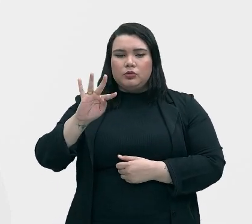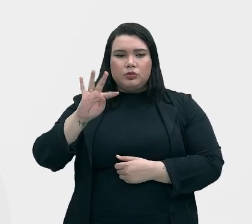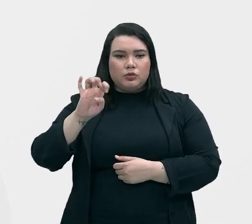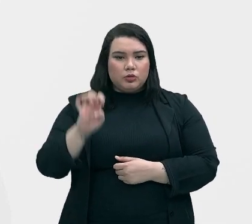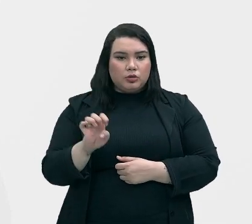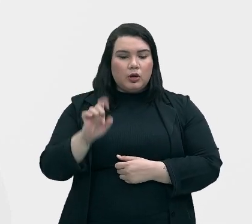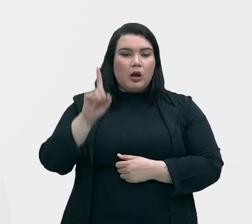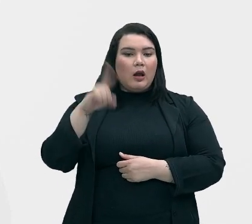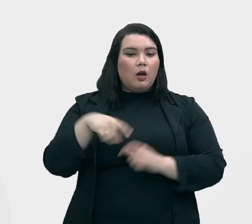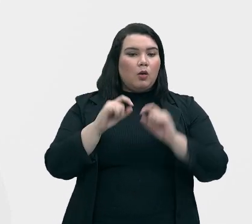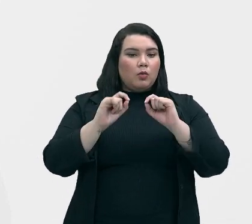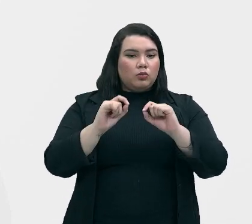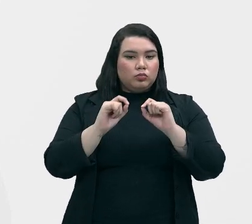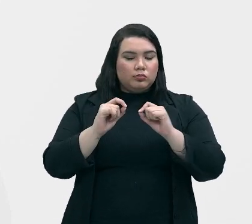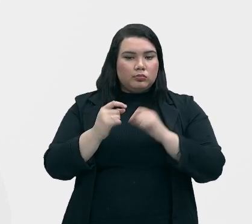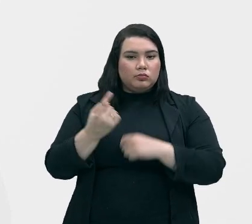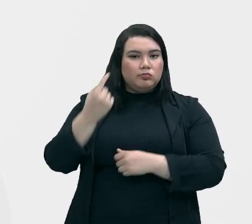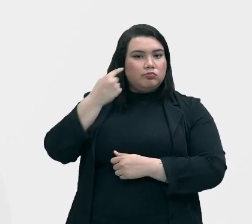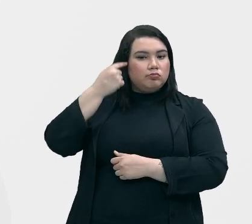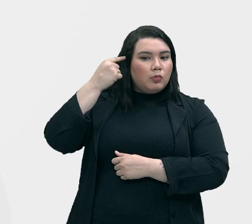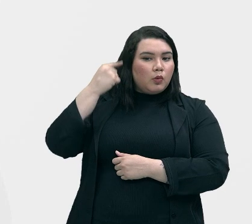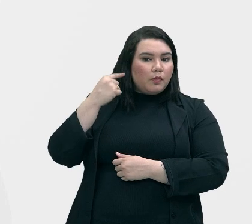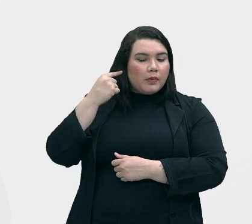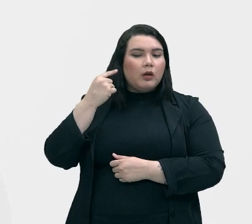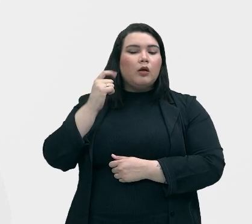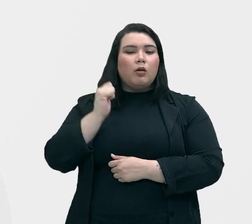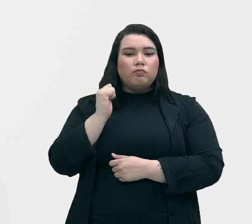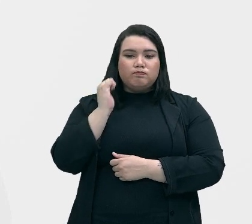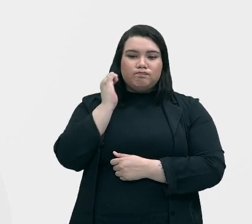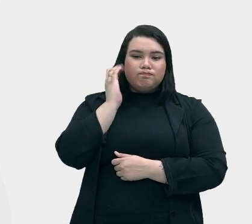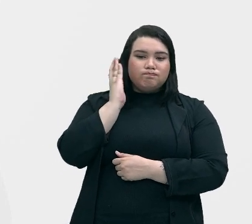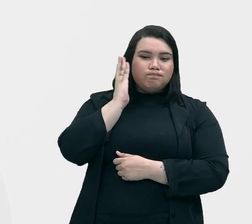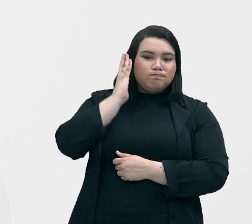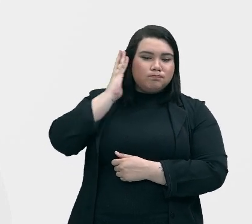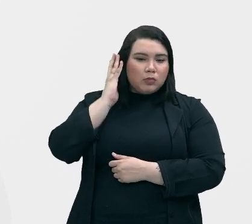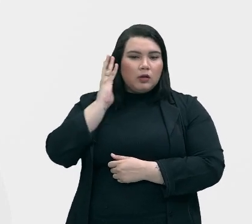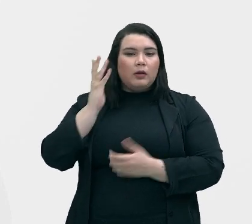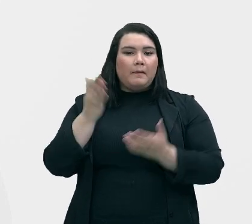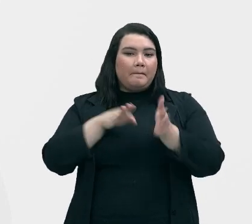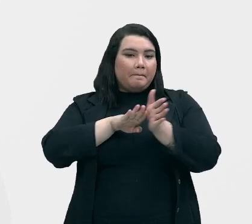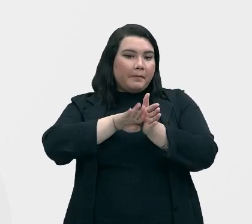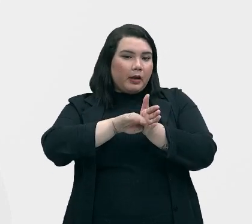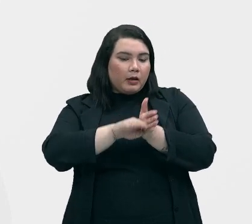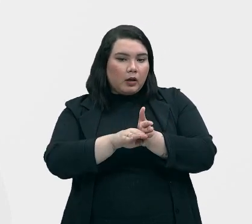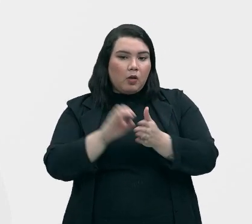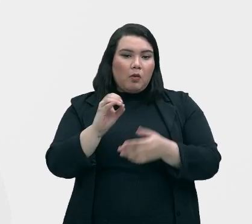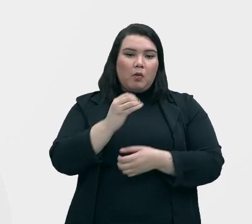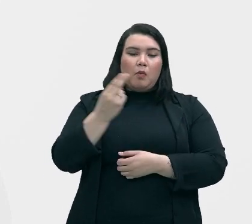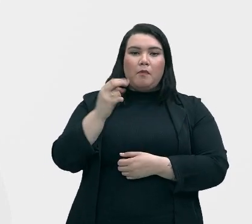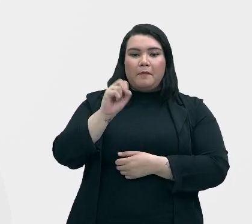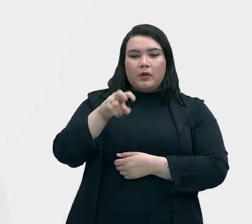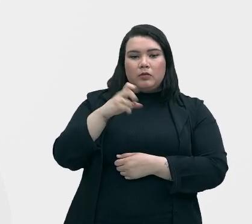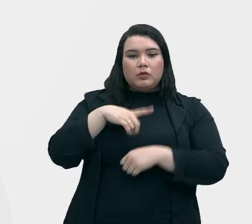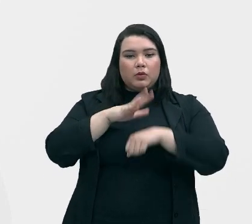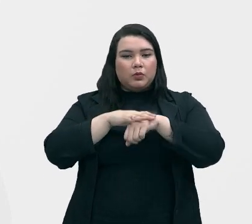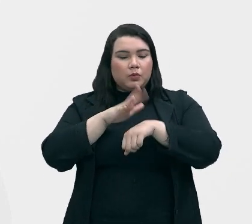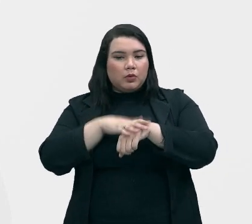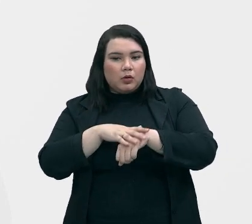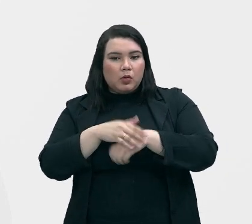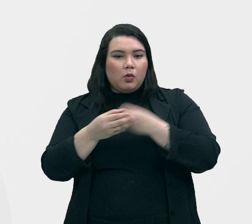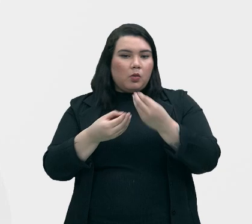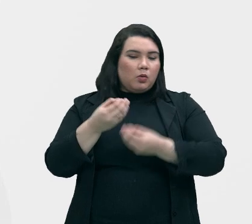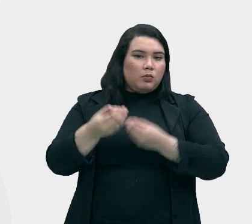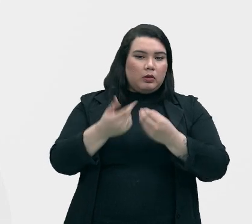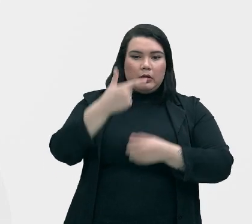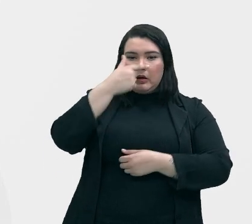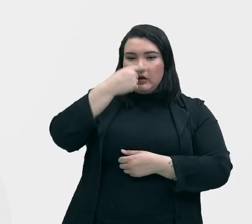consiste na inflamação e infecção do ouvido médio, que pode ser causada por bactérias ou vírus que provocam outras